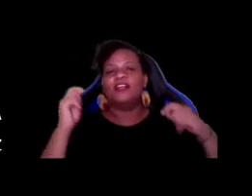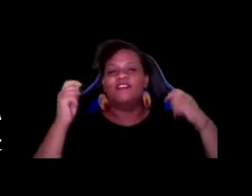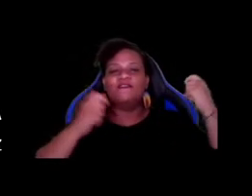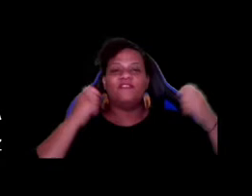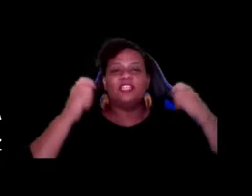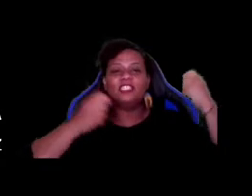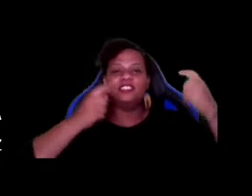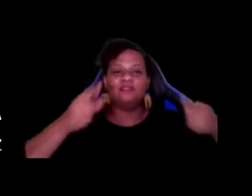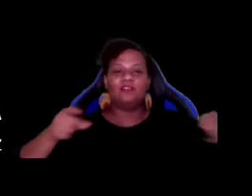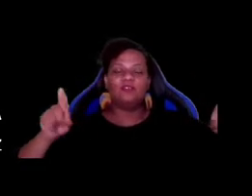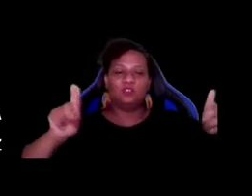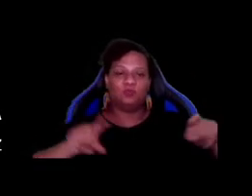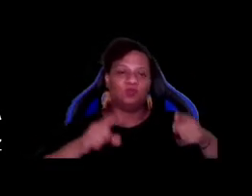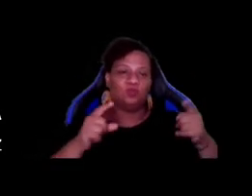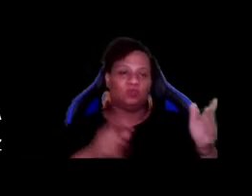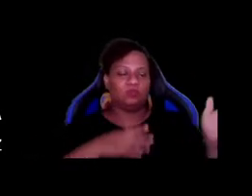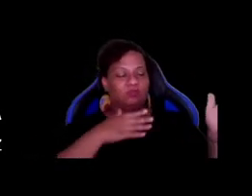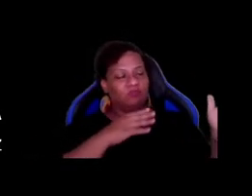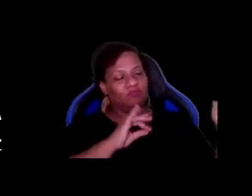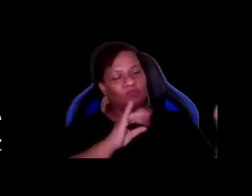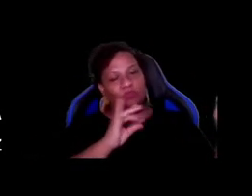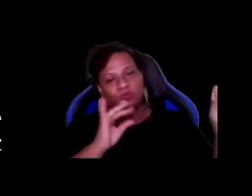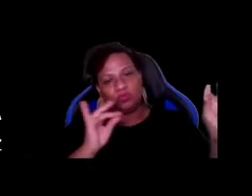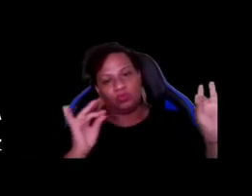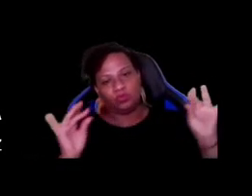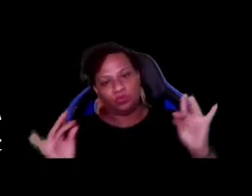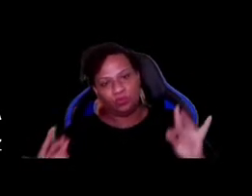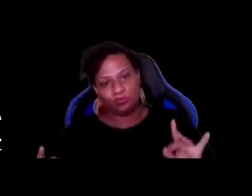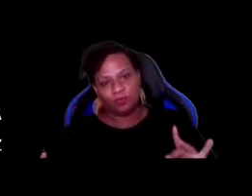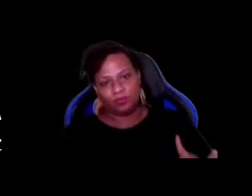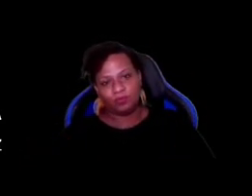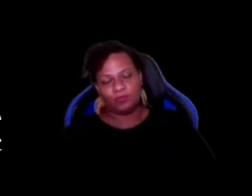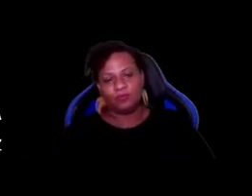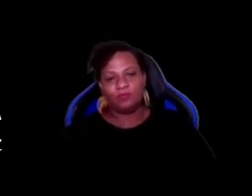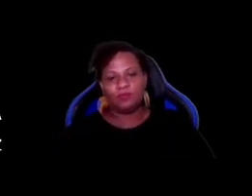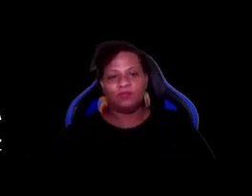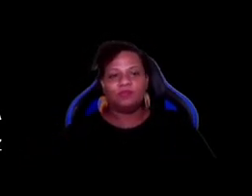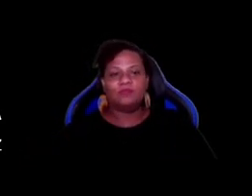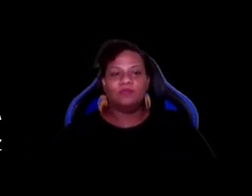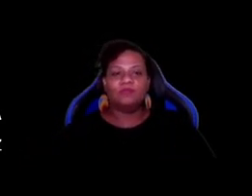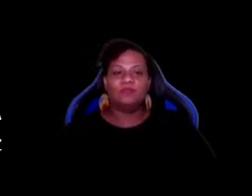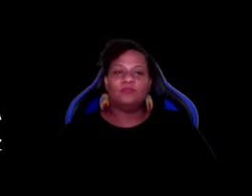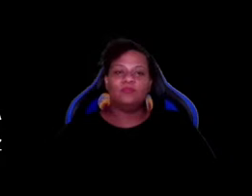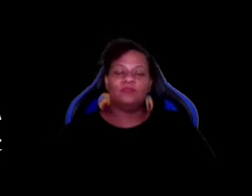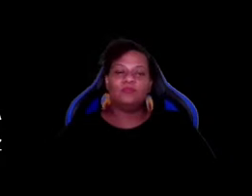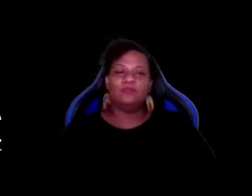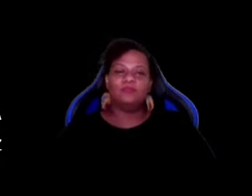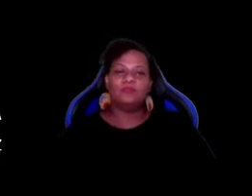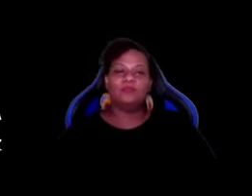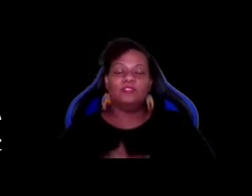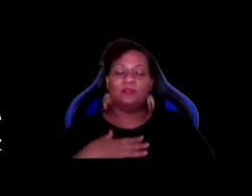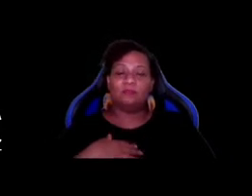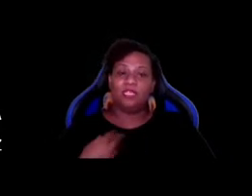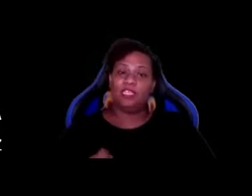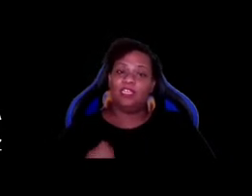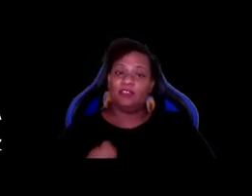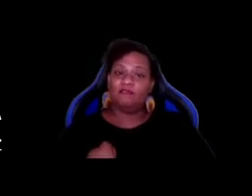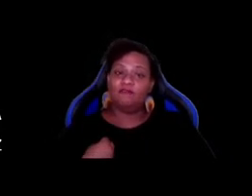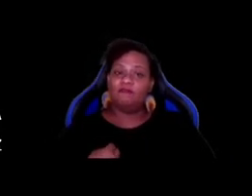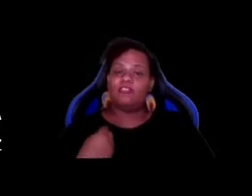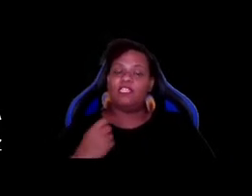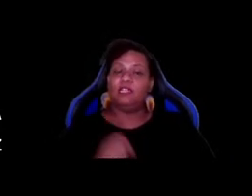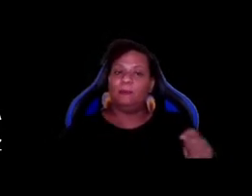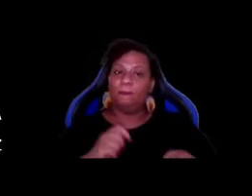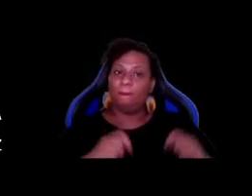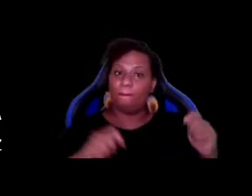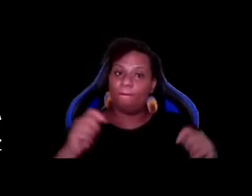instrumental. Então, dando esse segmento, né, na minha vida como percussionista, eu fui